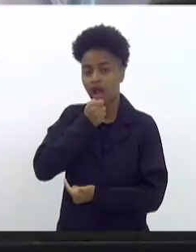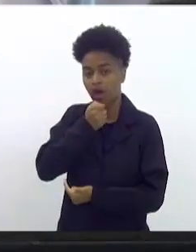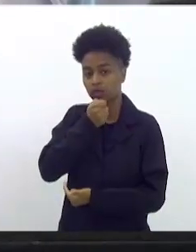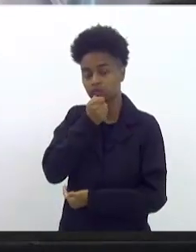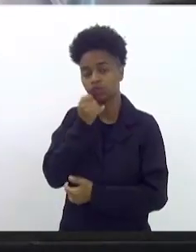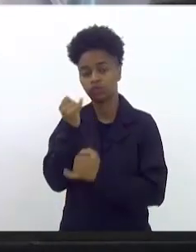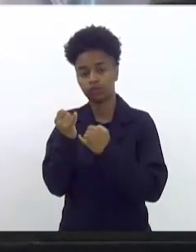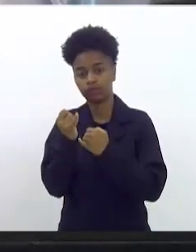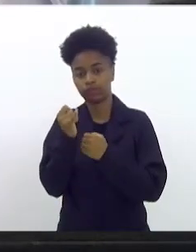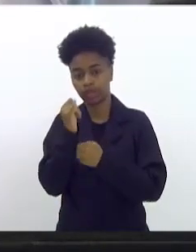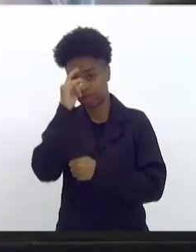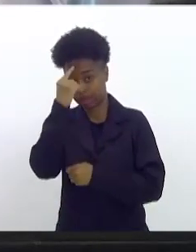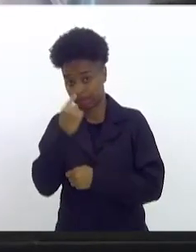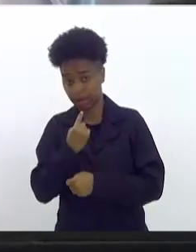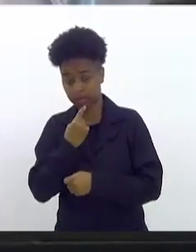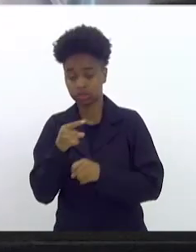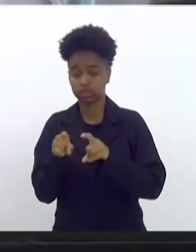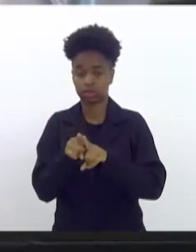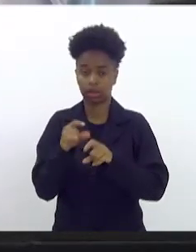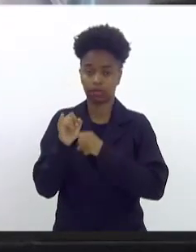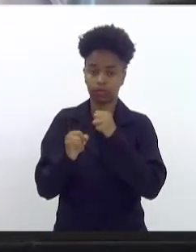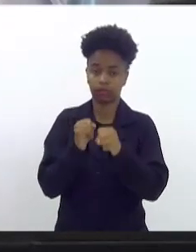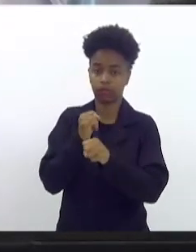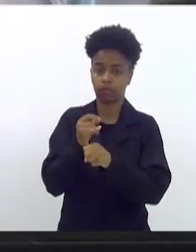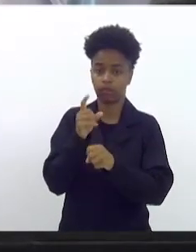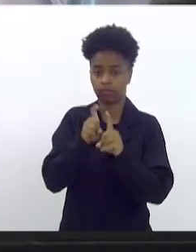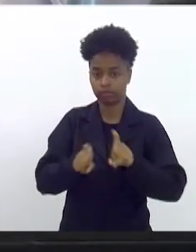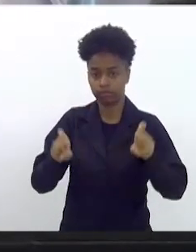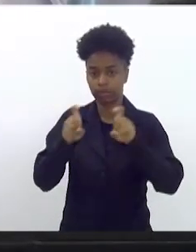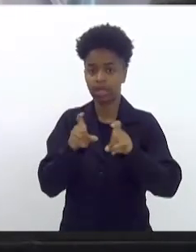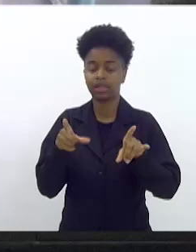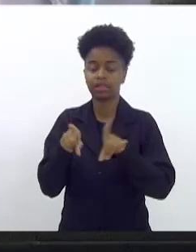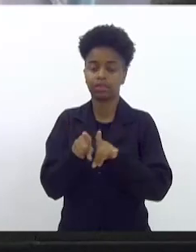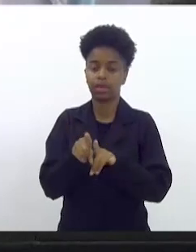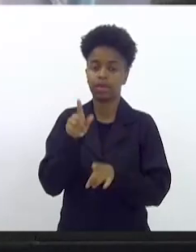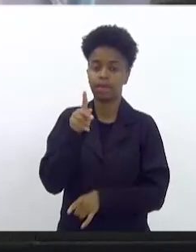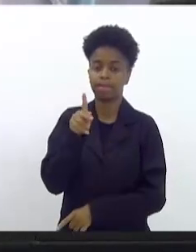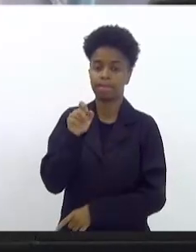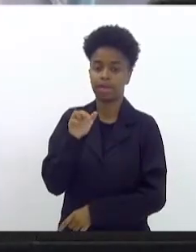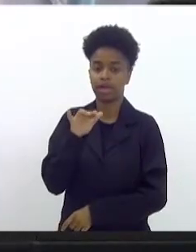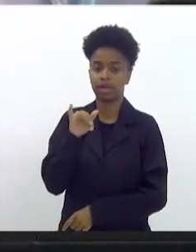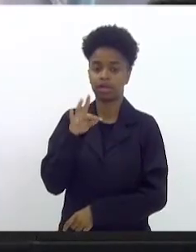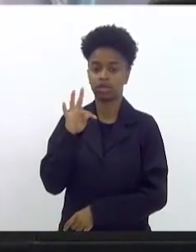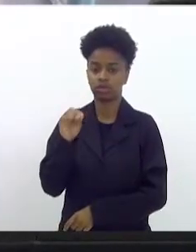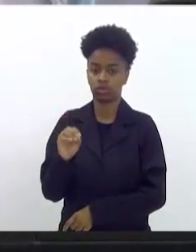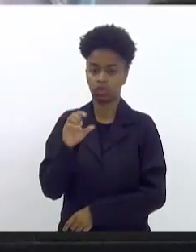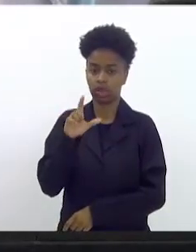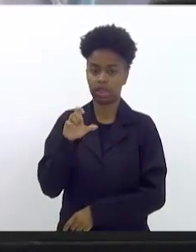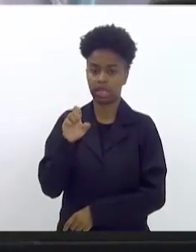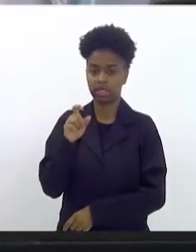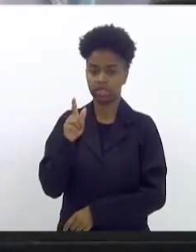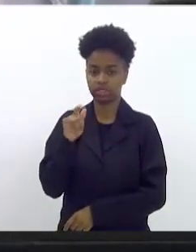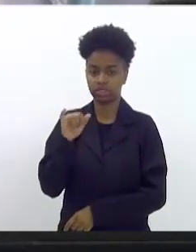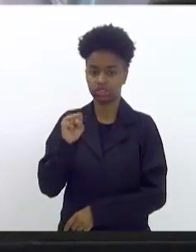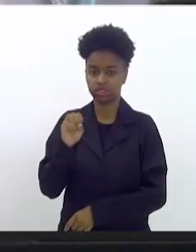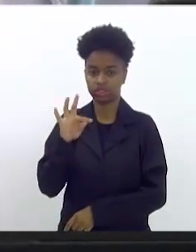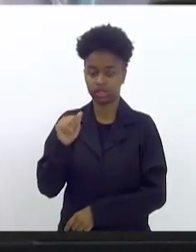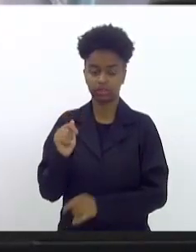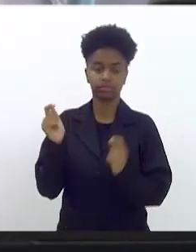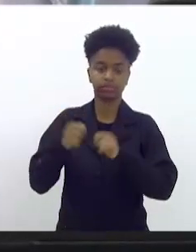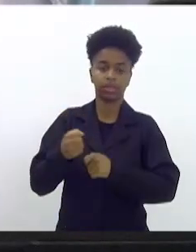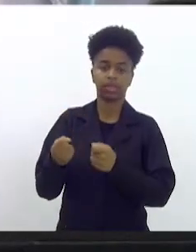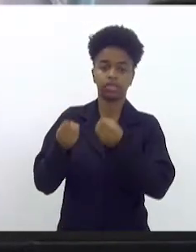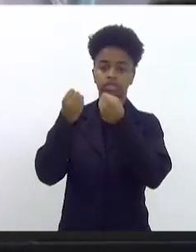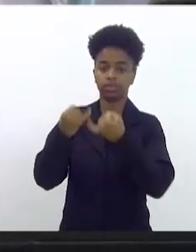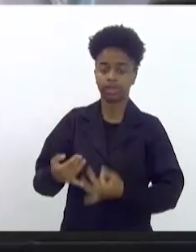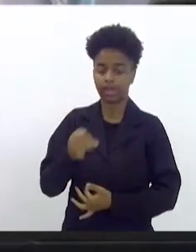e imagem. E vamos também trazer um perito legista para pensar, para nos explicar, por exemplo, qual é o